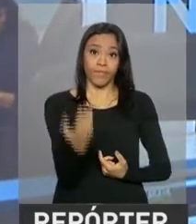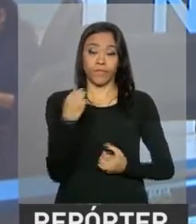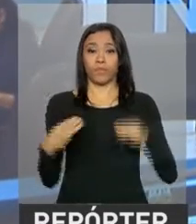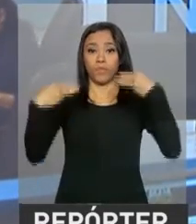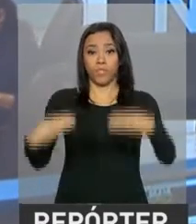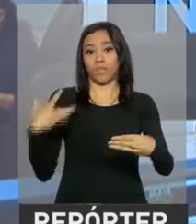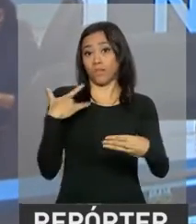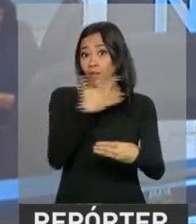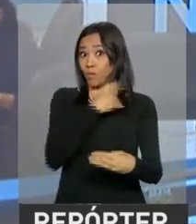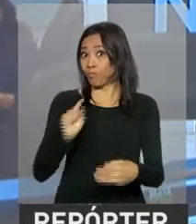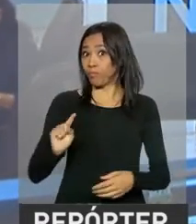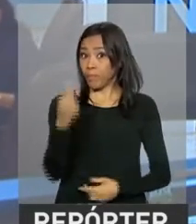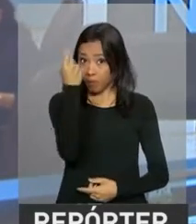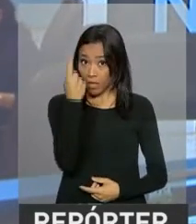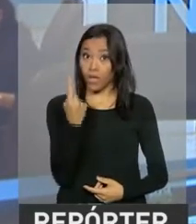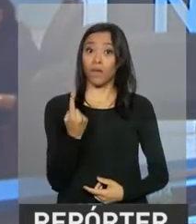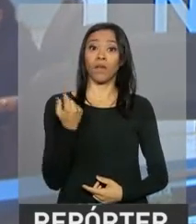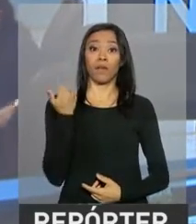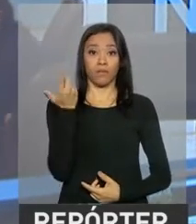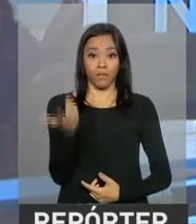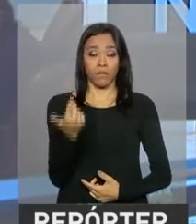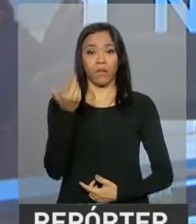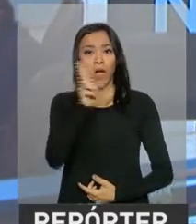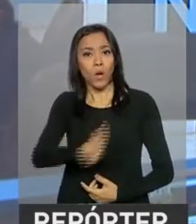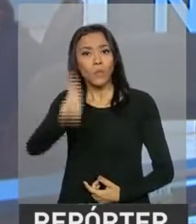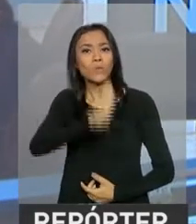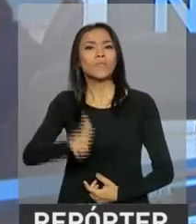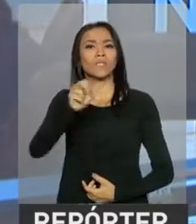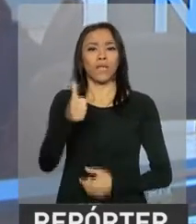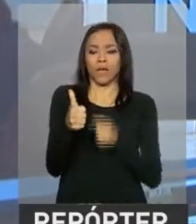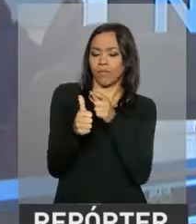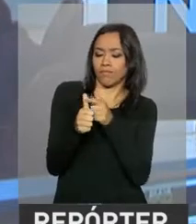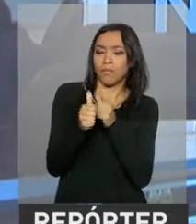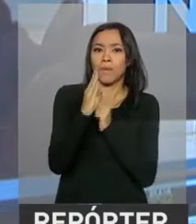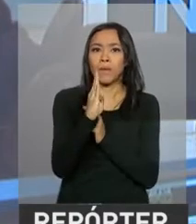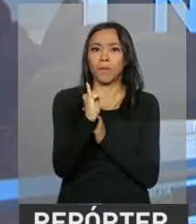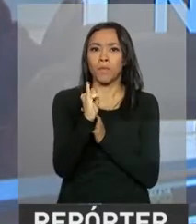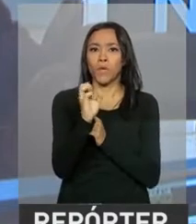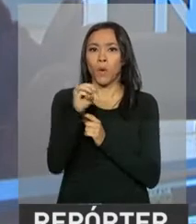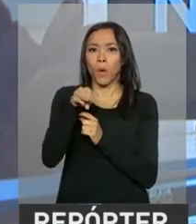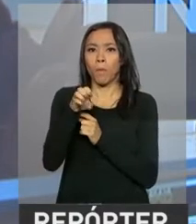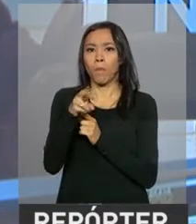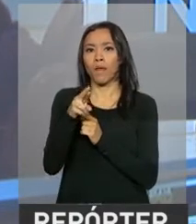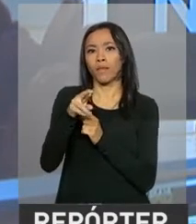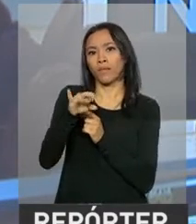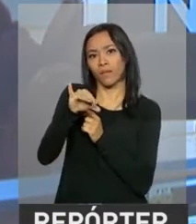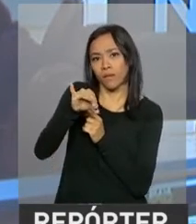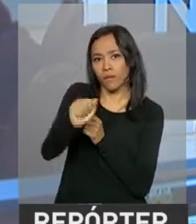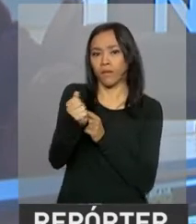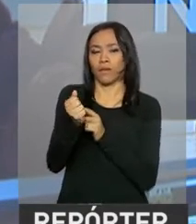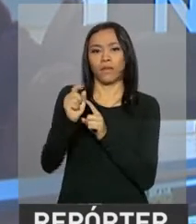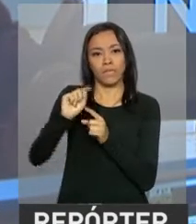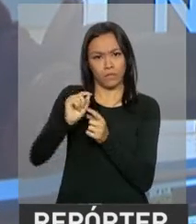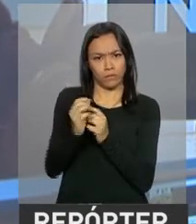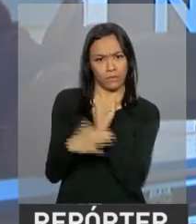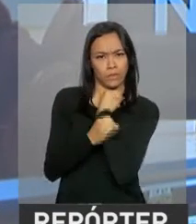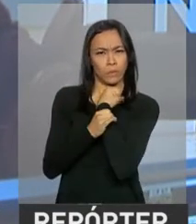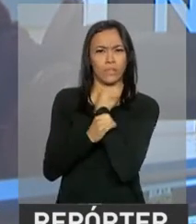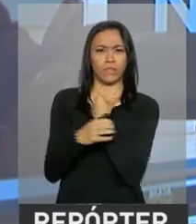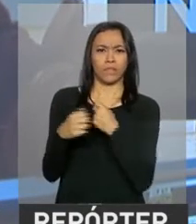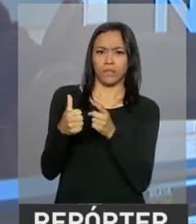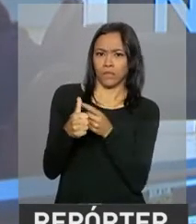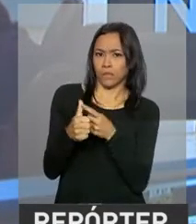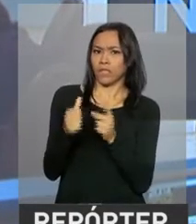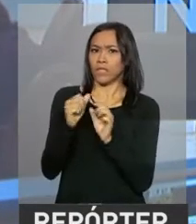ser pioneiro nos serviços públicos no uso da biometria a nova ferramenta dá maior segurança no registro e acesso